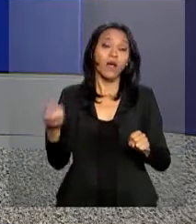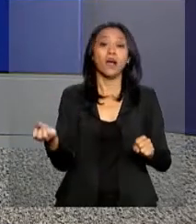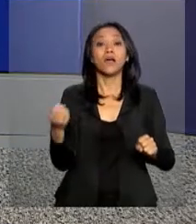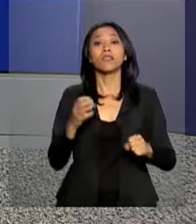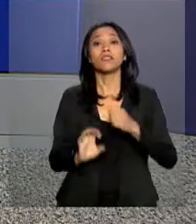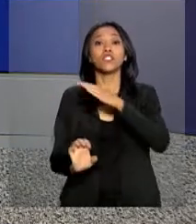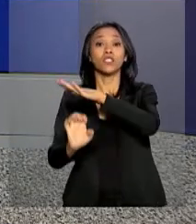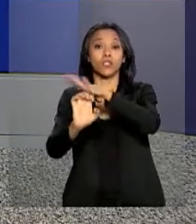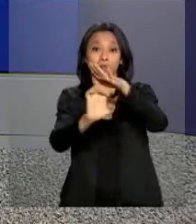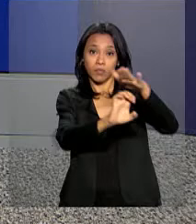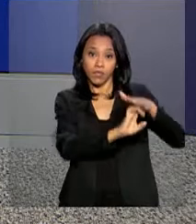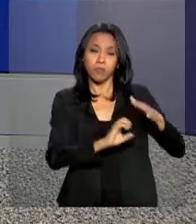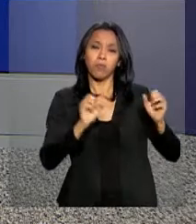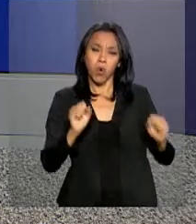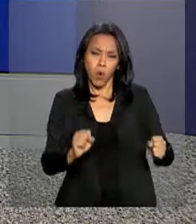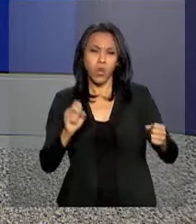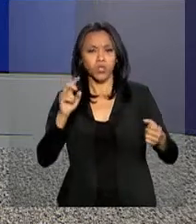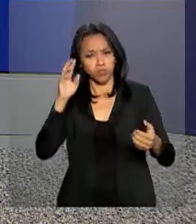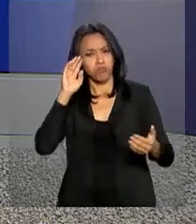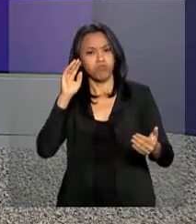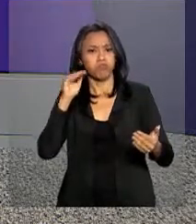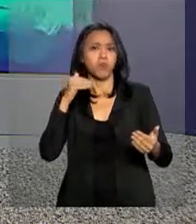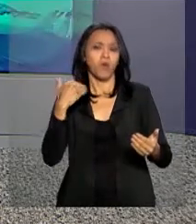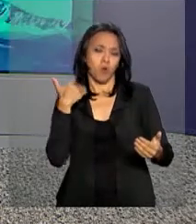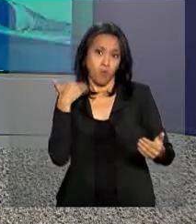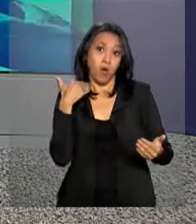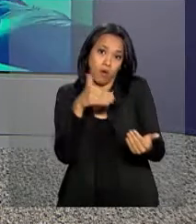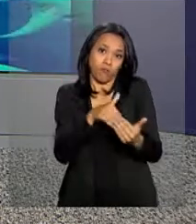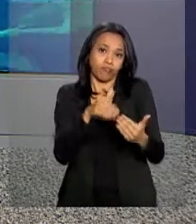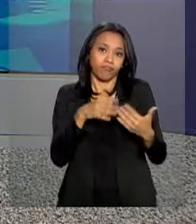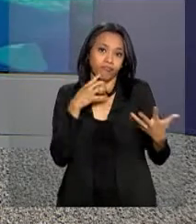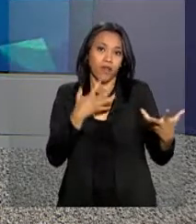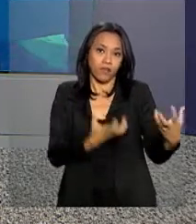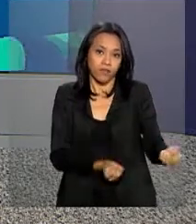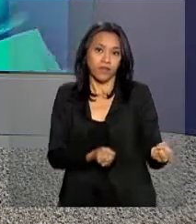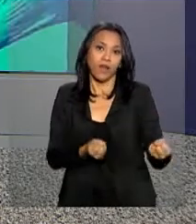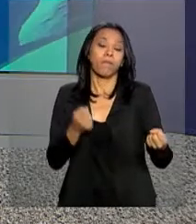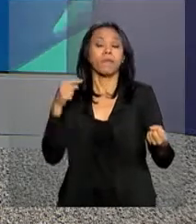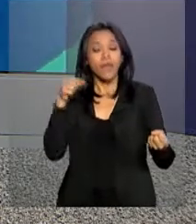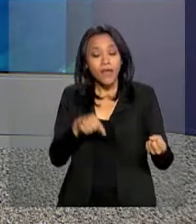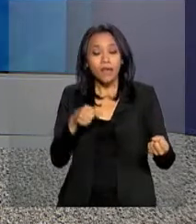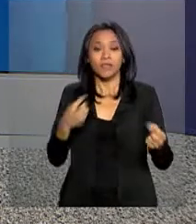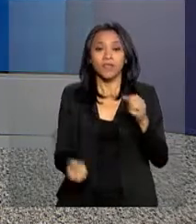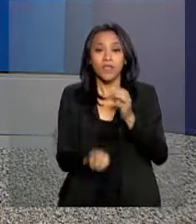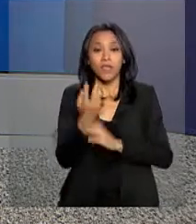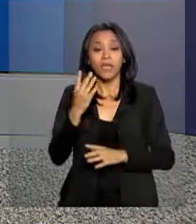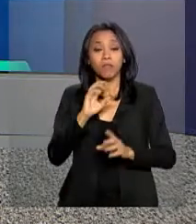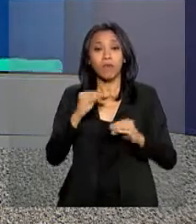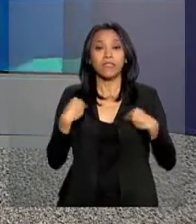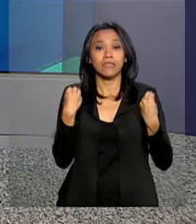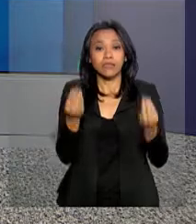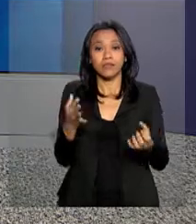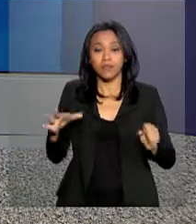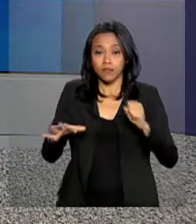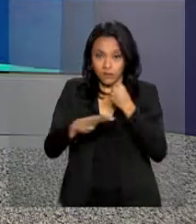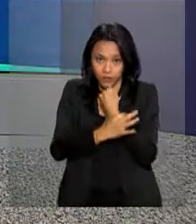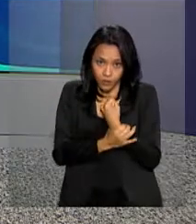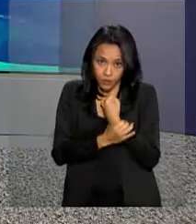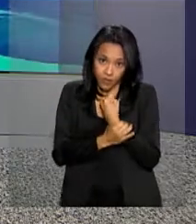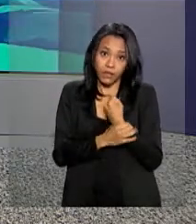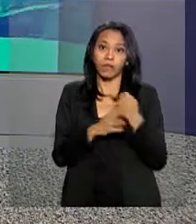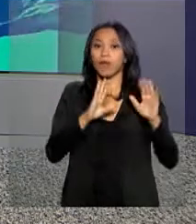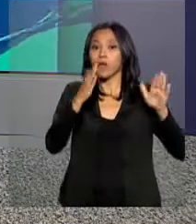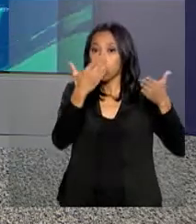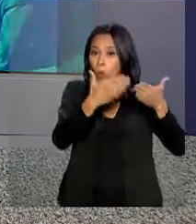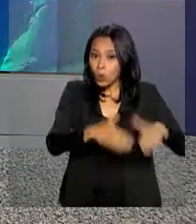reconhecer mesmo os documentos bancários já vencidos a ferramenta foi criada para dar mais segurança para todo o sistema de compensação de